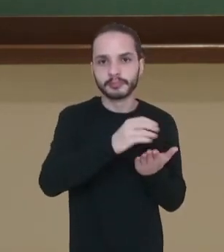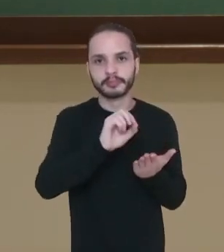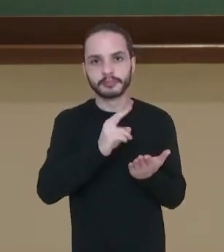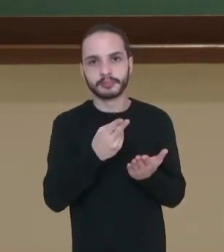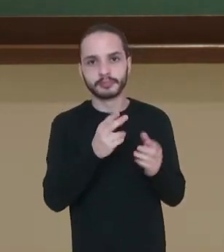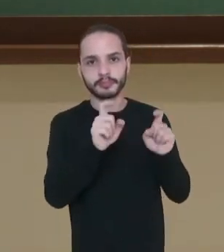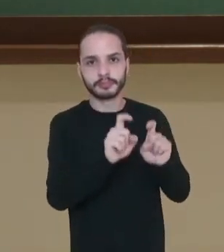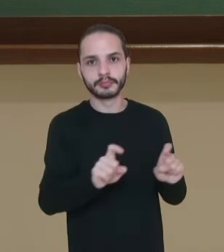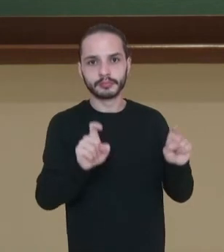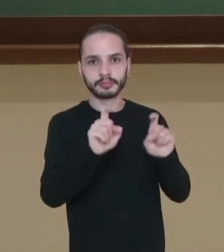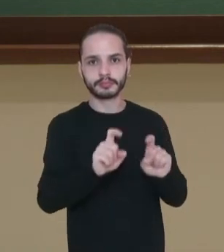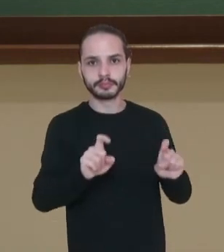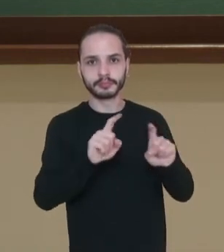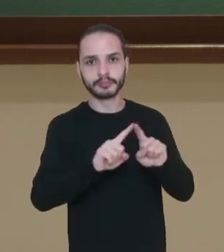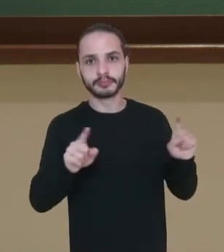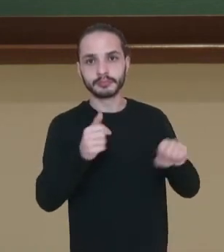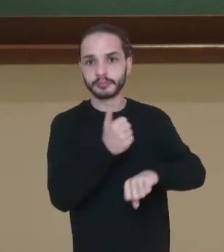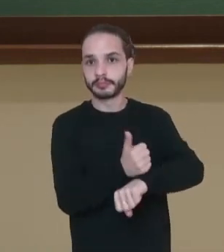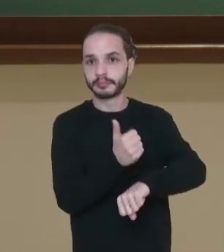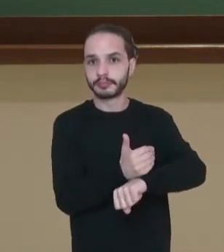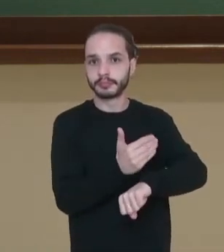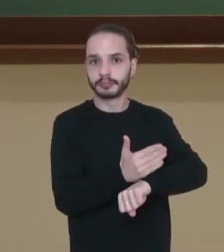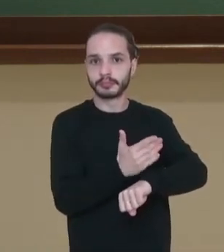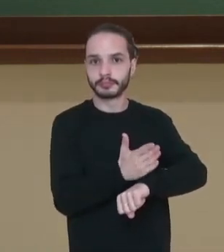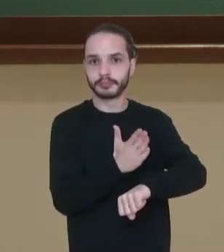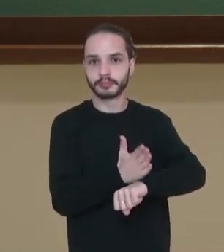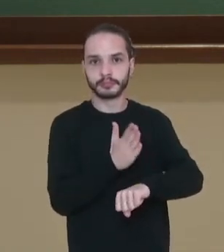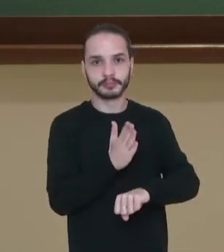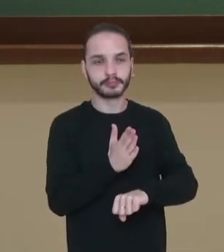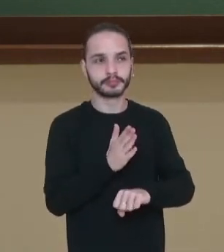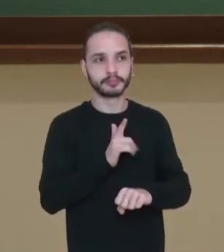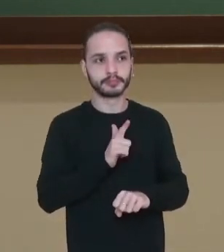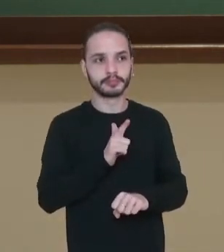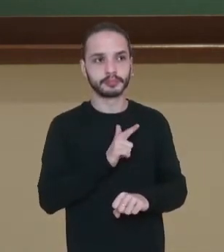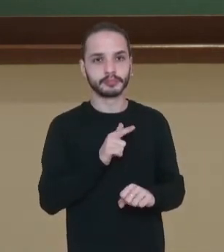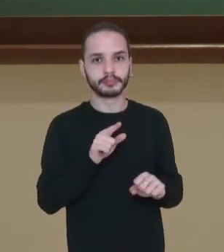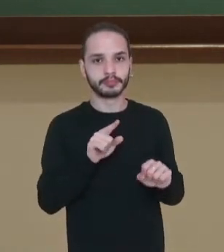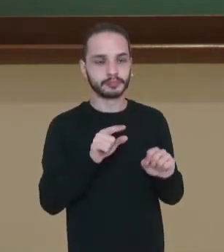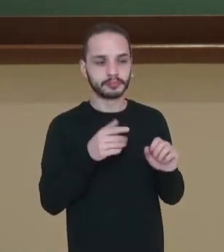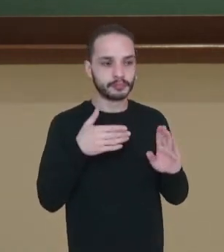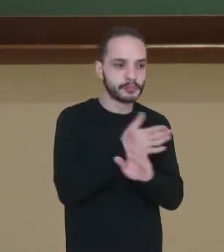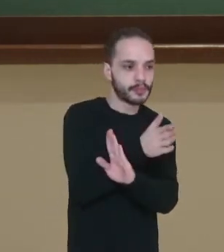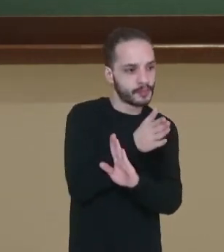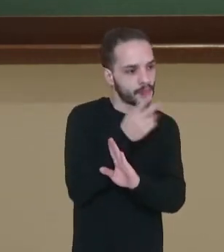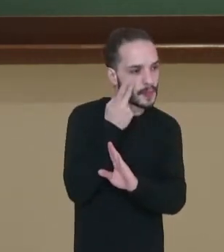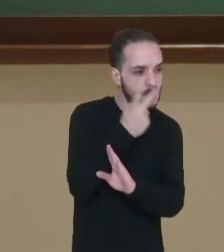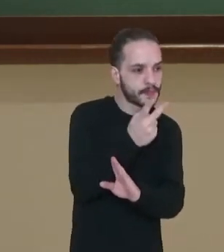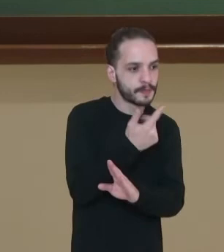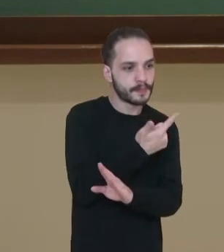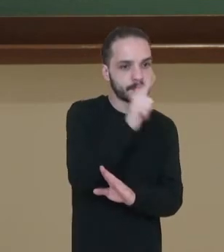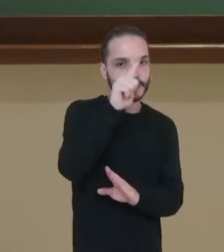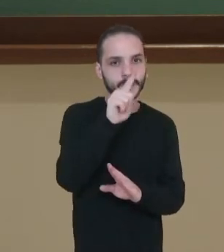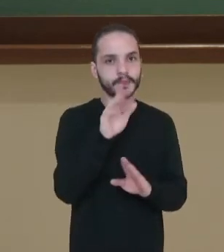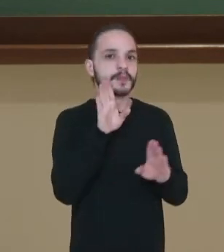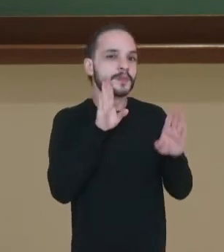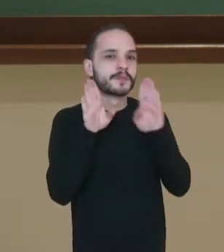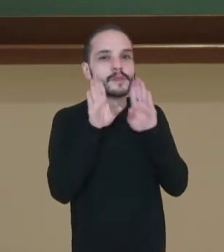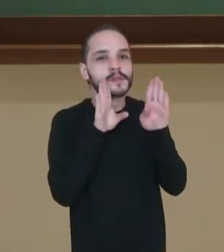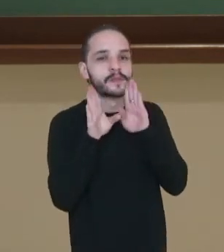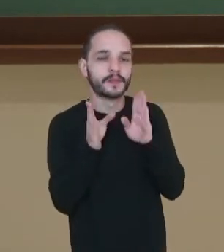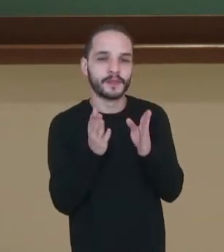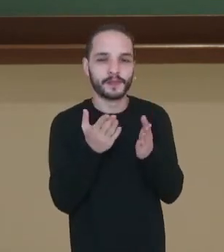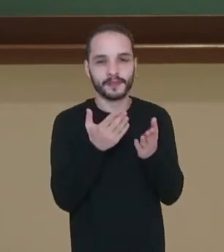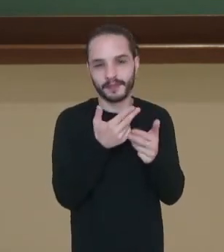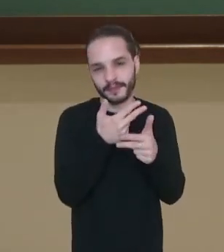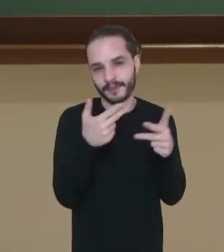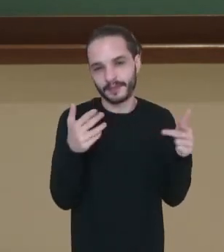mas o tempo todo você está ali ciente de que você pode se distrair, né? Ir lá, dar uma olhadinha no Face,